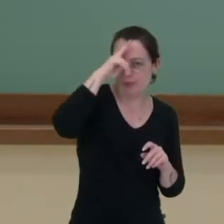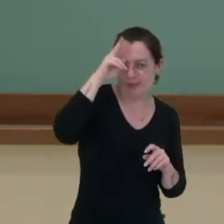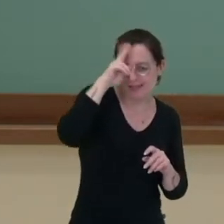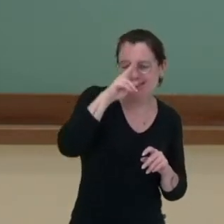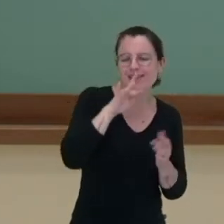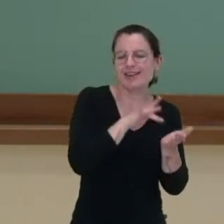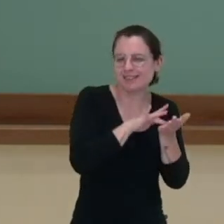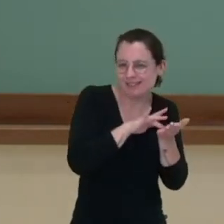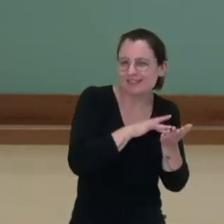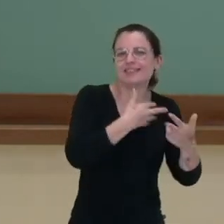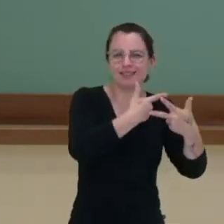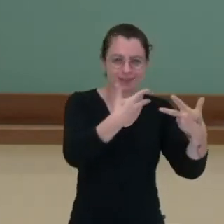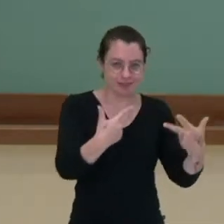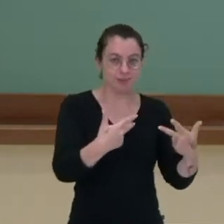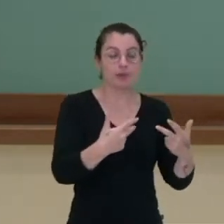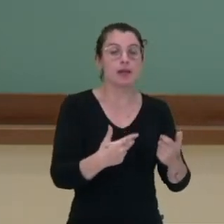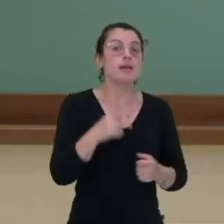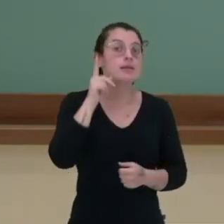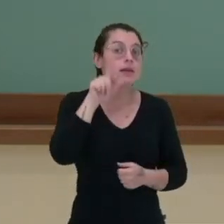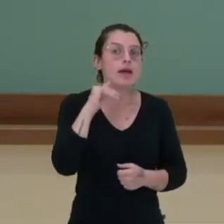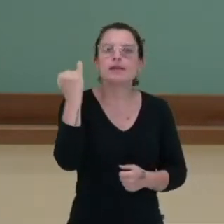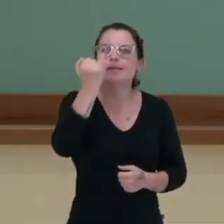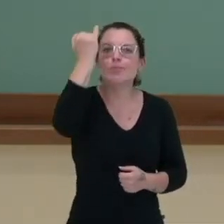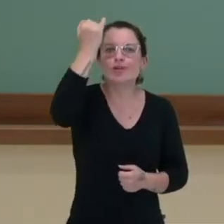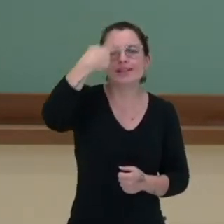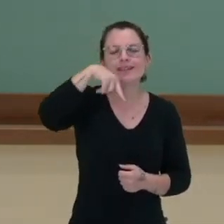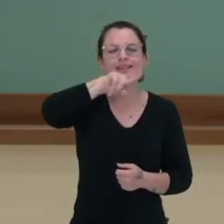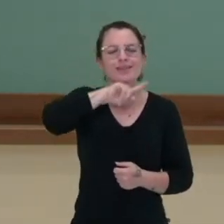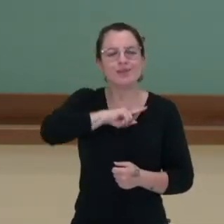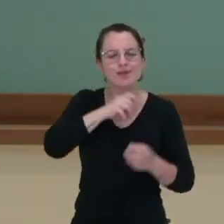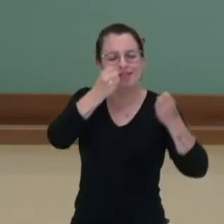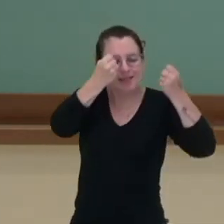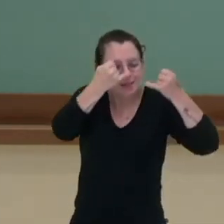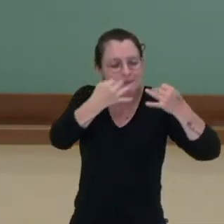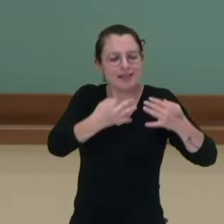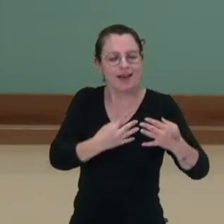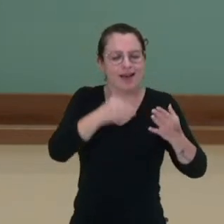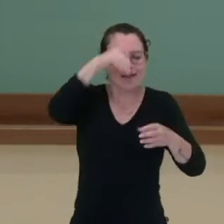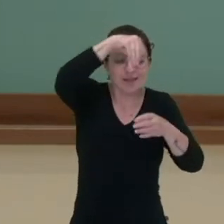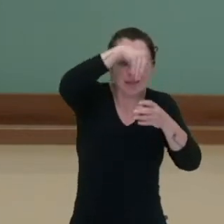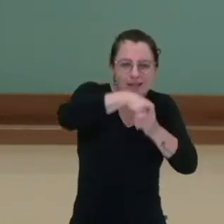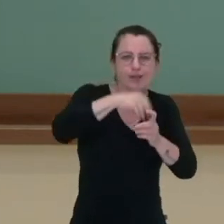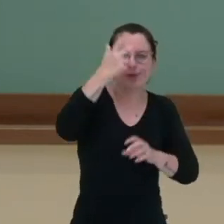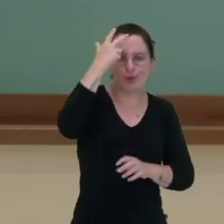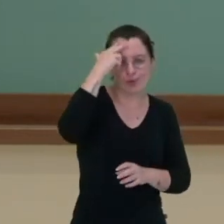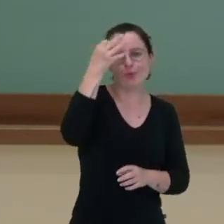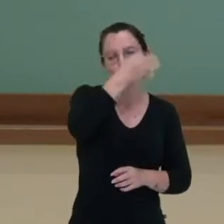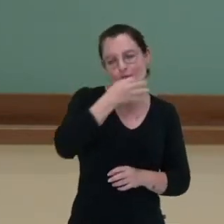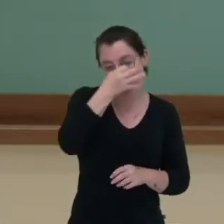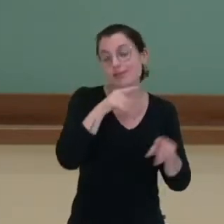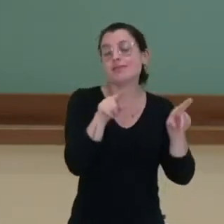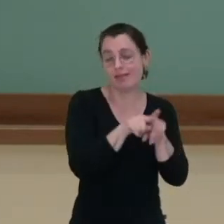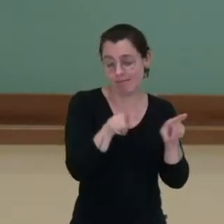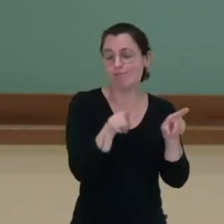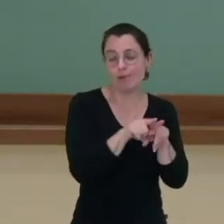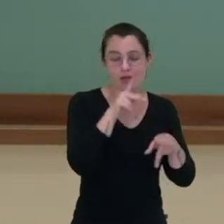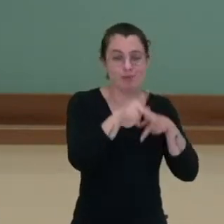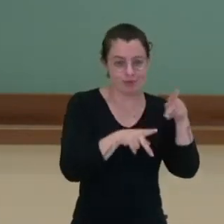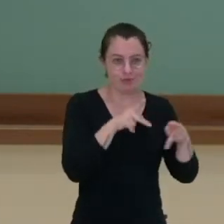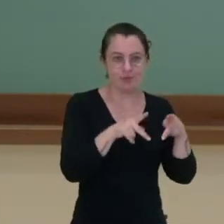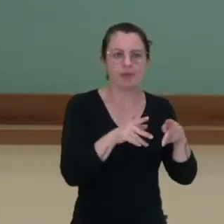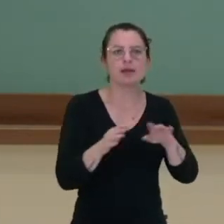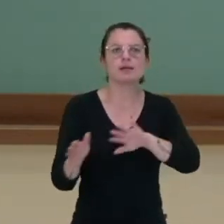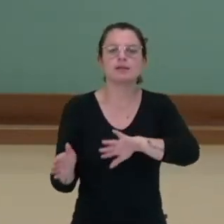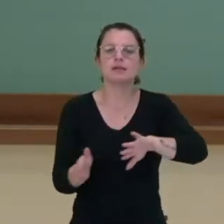teu povo. Isso é muito importante dentro da tradição oral e dentro da cultura dos seus povos também. Os povos